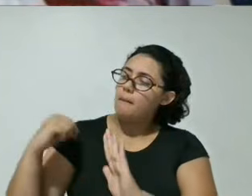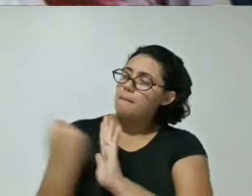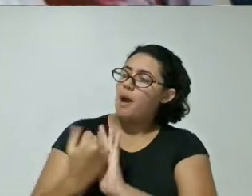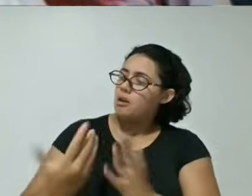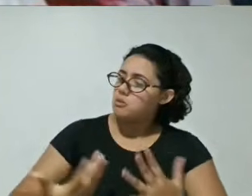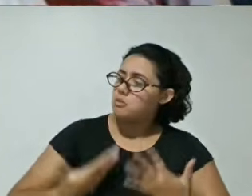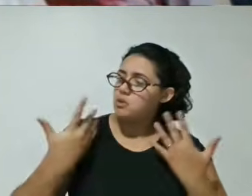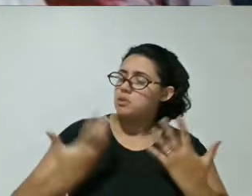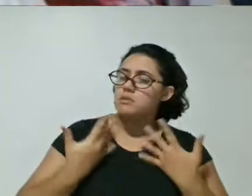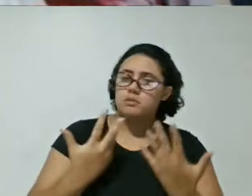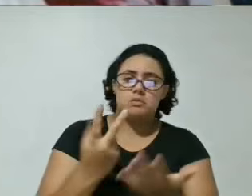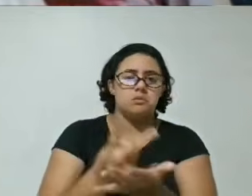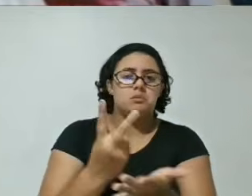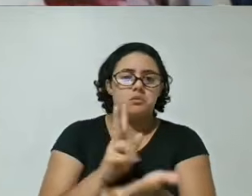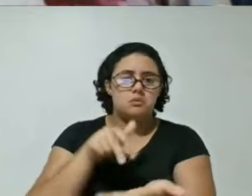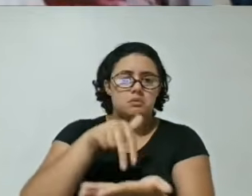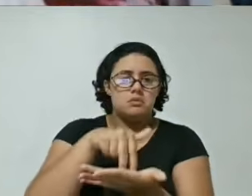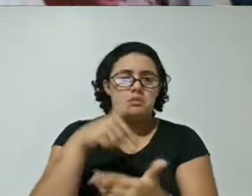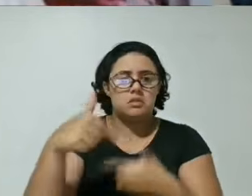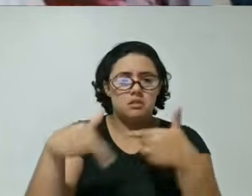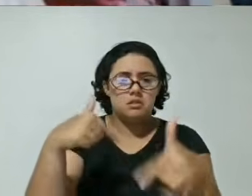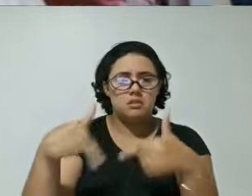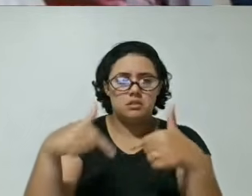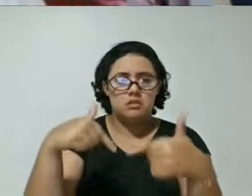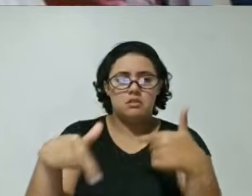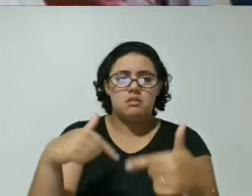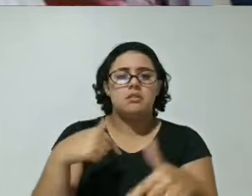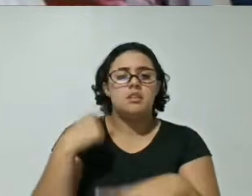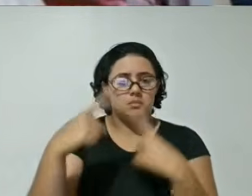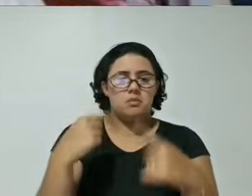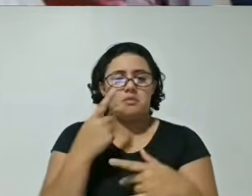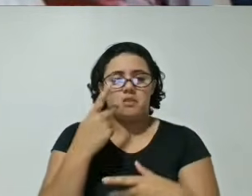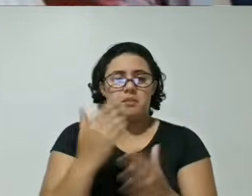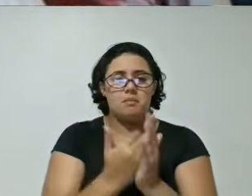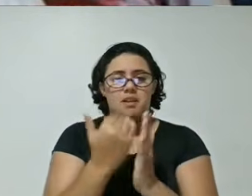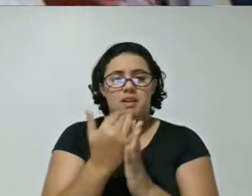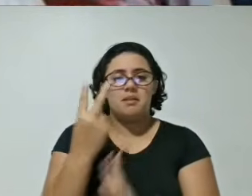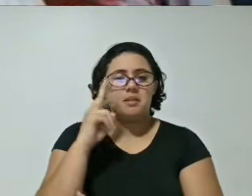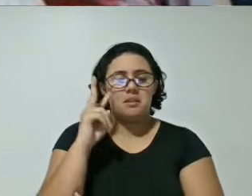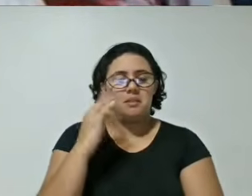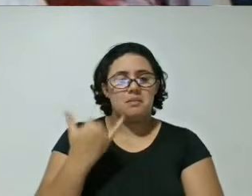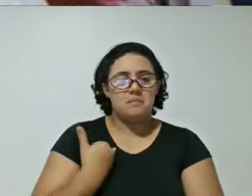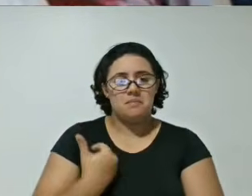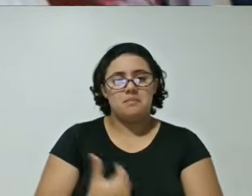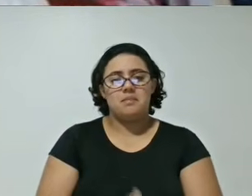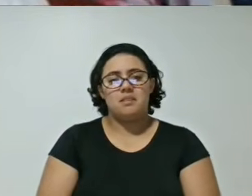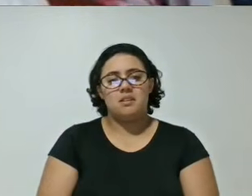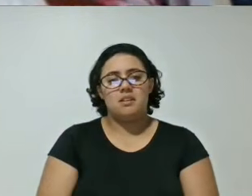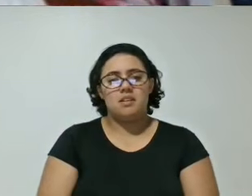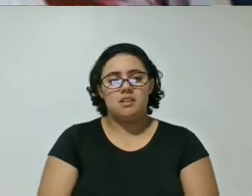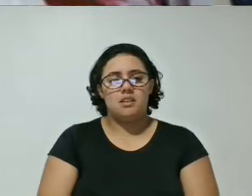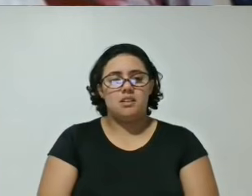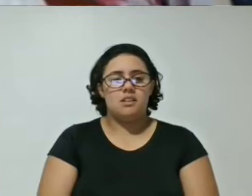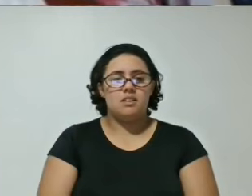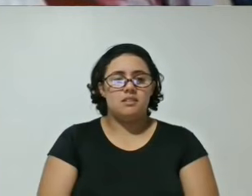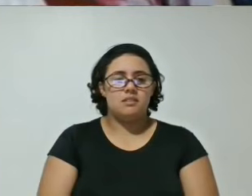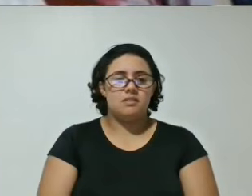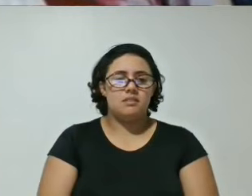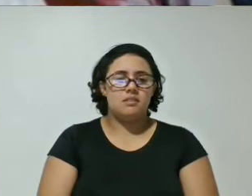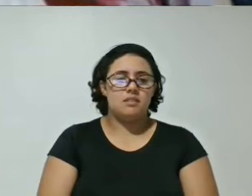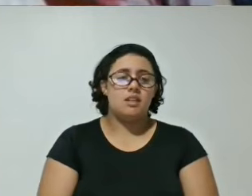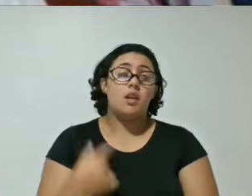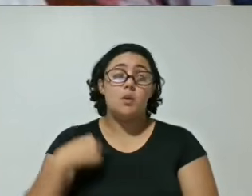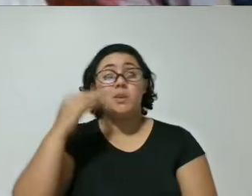para levantar e trabalhar. Mas eu posso falar um pouquinho sobre isso. Me lembra? Só continuando aqui, tentando